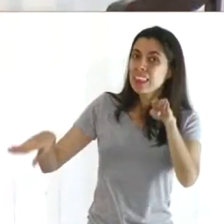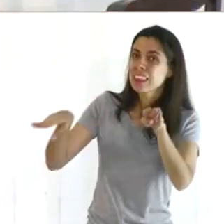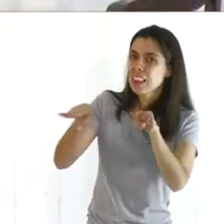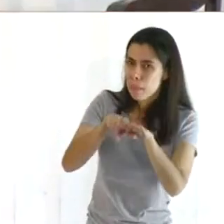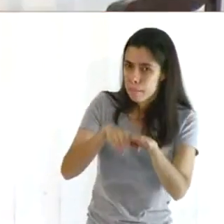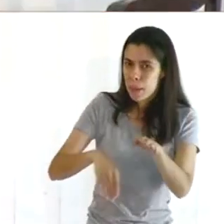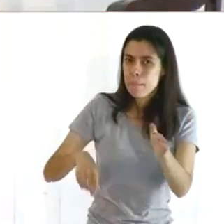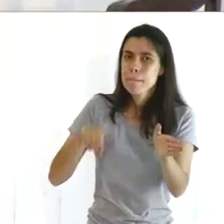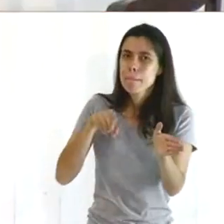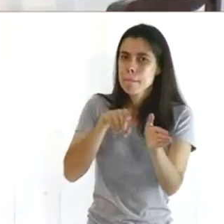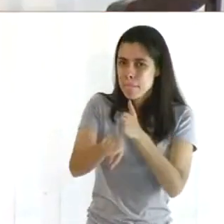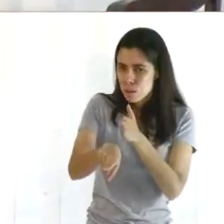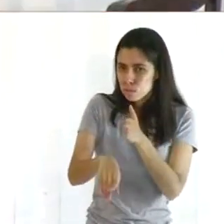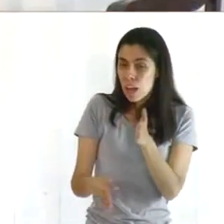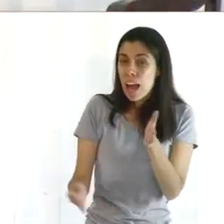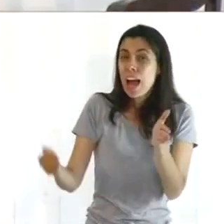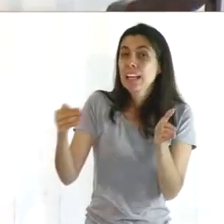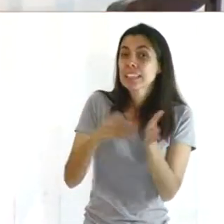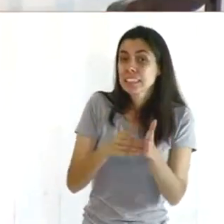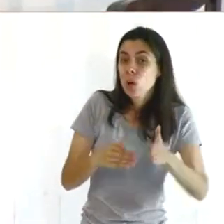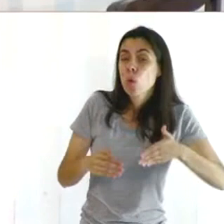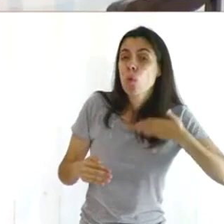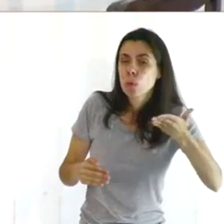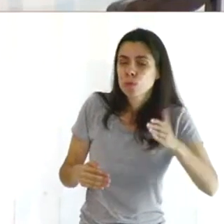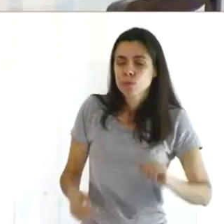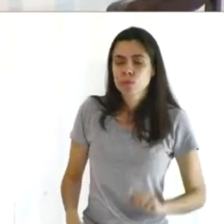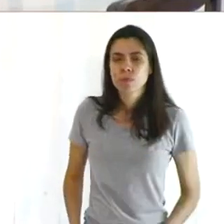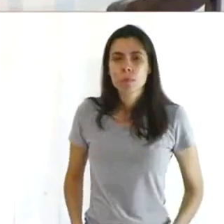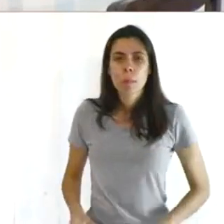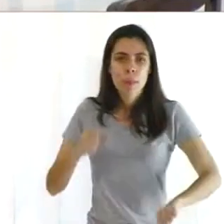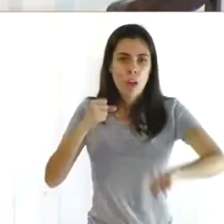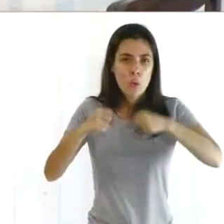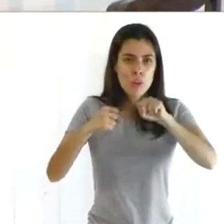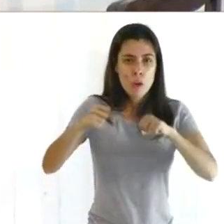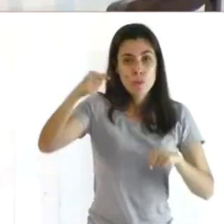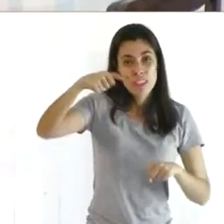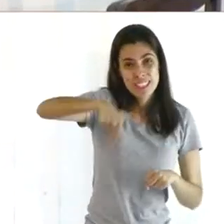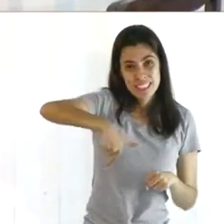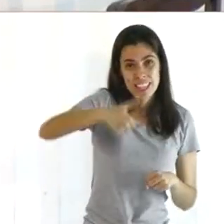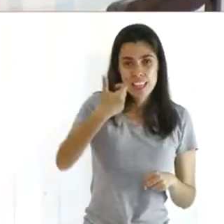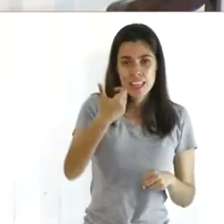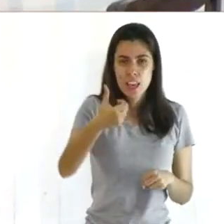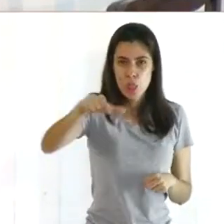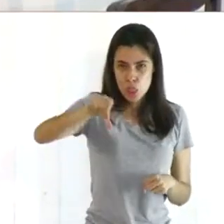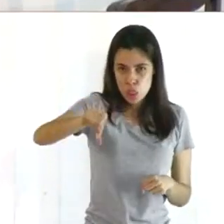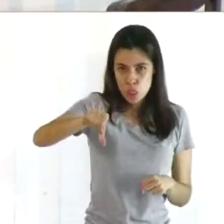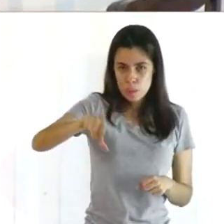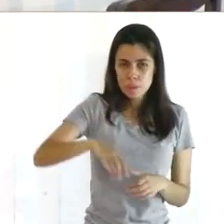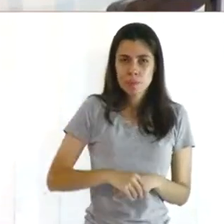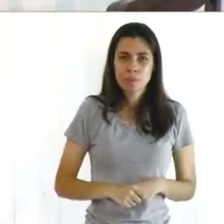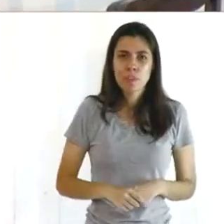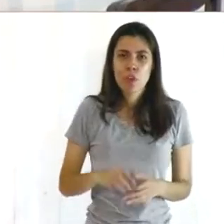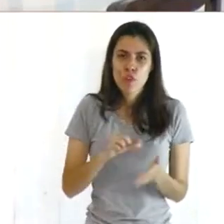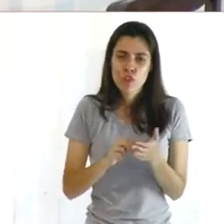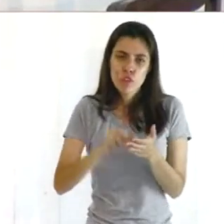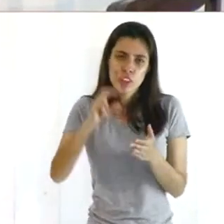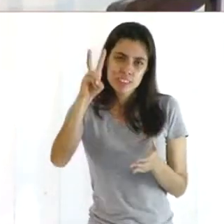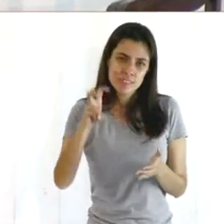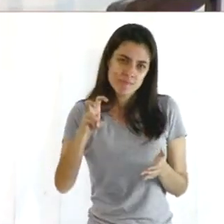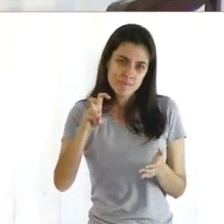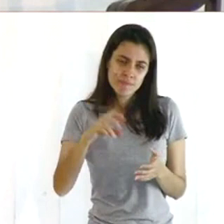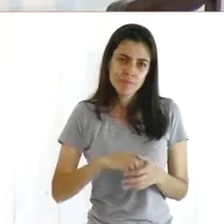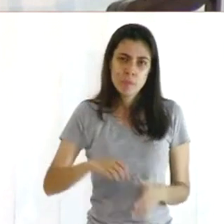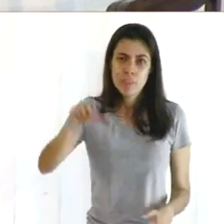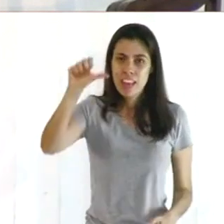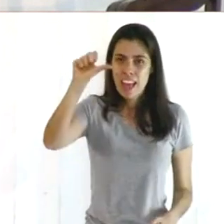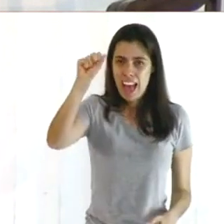nós vamos voltar depois lá no Salmo 13. O Salmo 79, o versículo 5, nós temos aqui um Salmo de Asaf. E olha